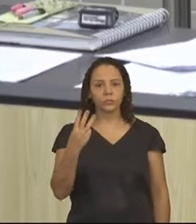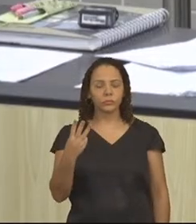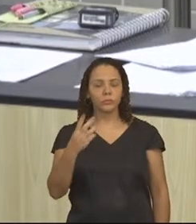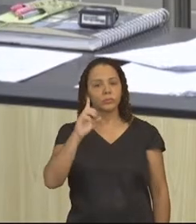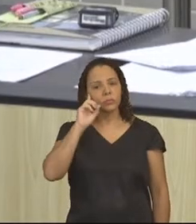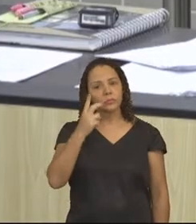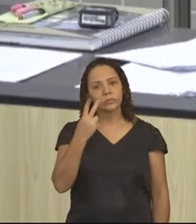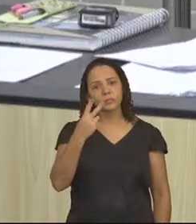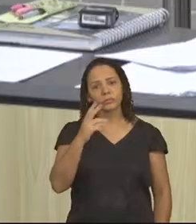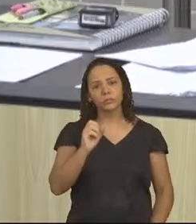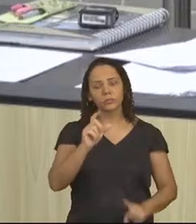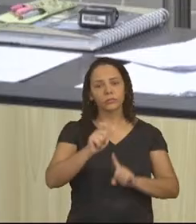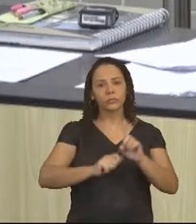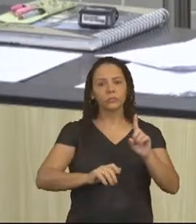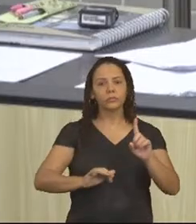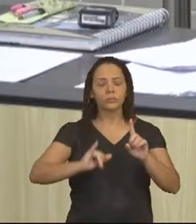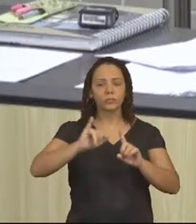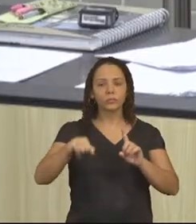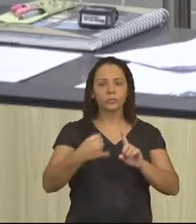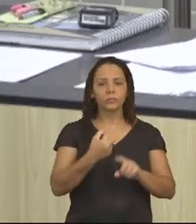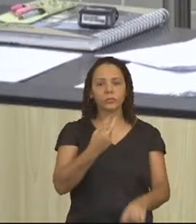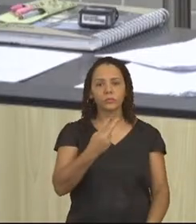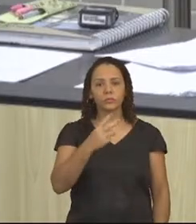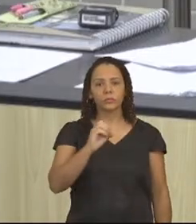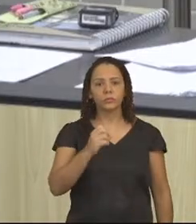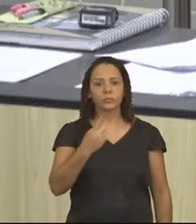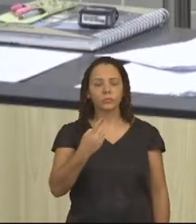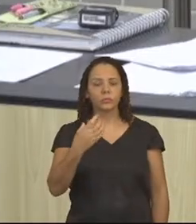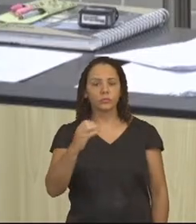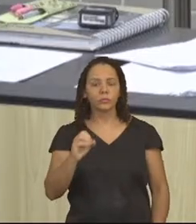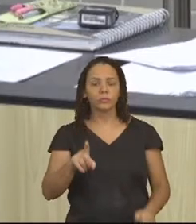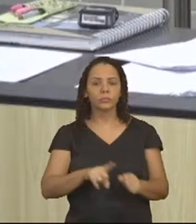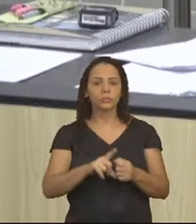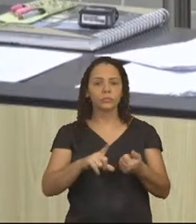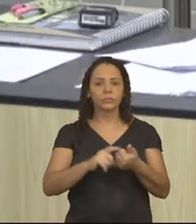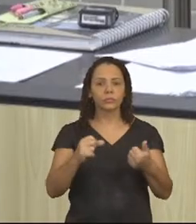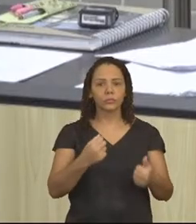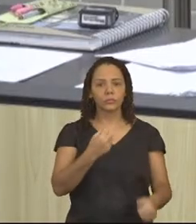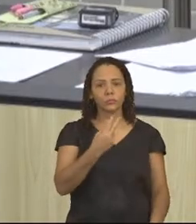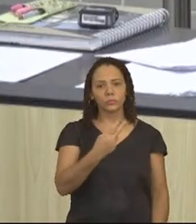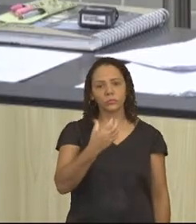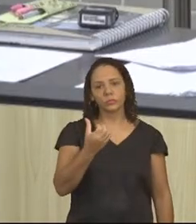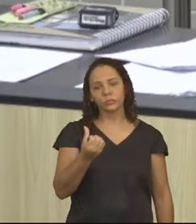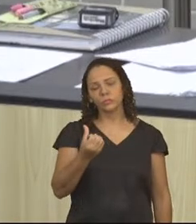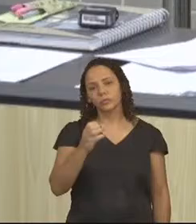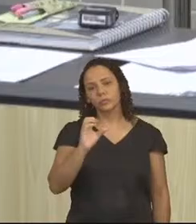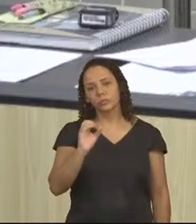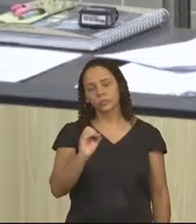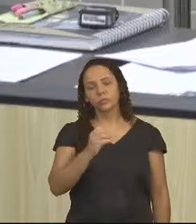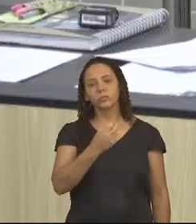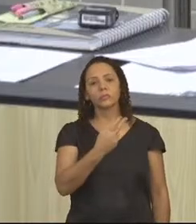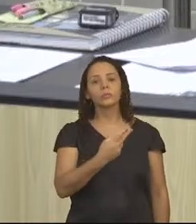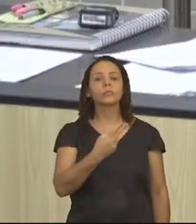de 2010, e artigos 260 e 260-A da Lei